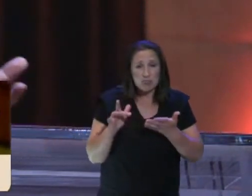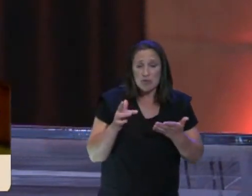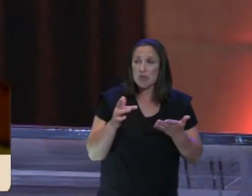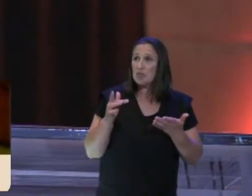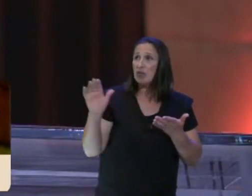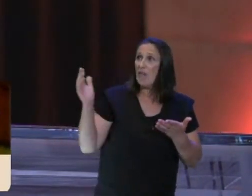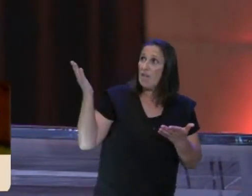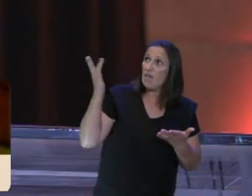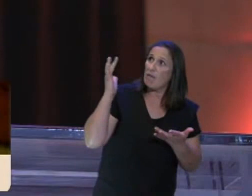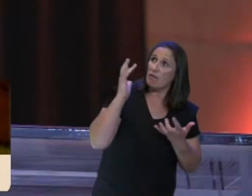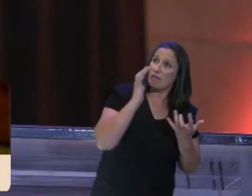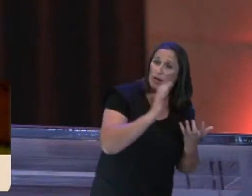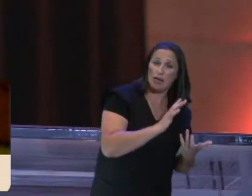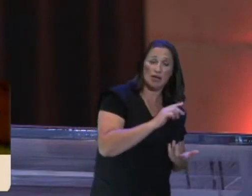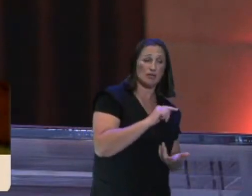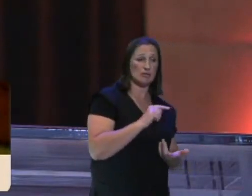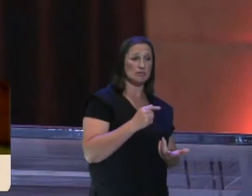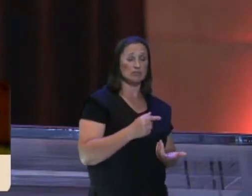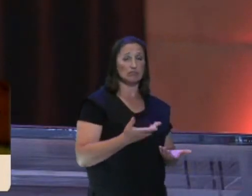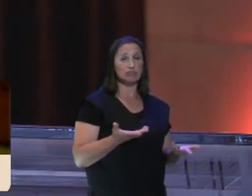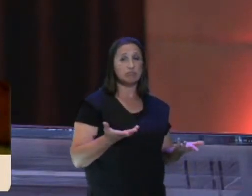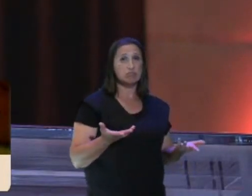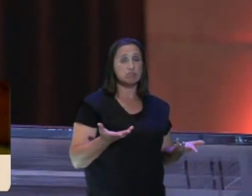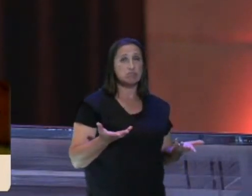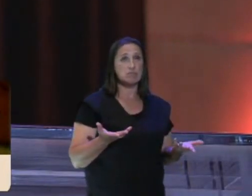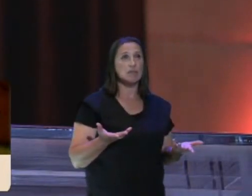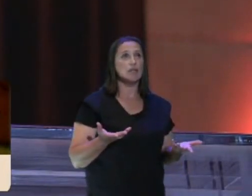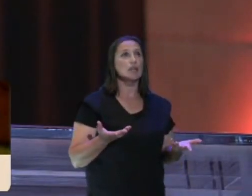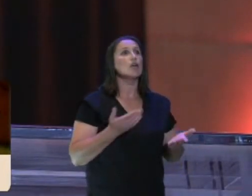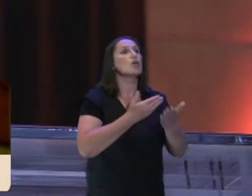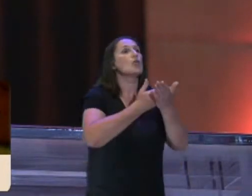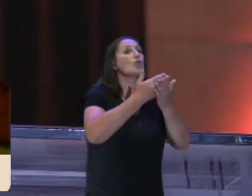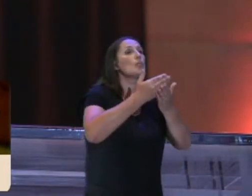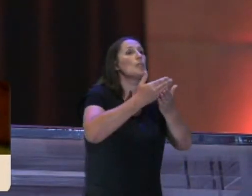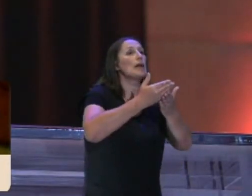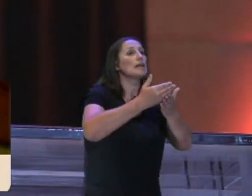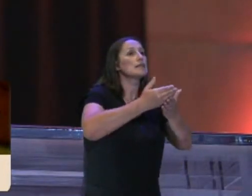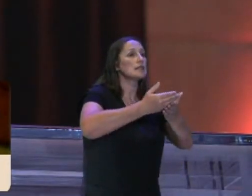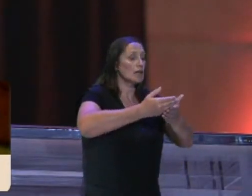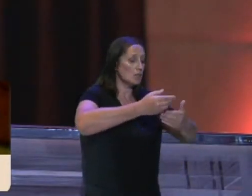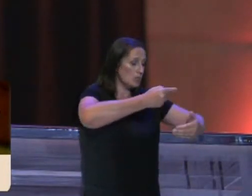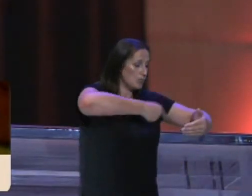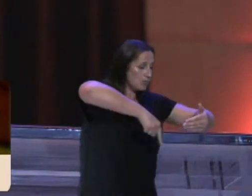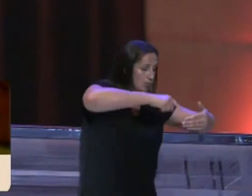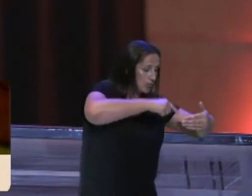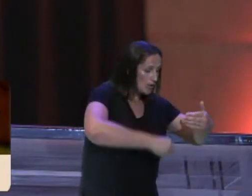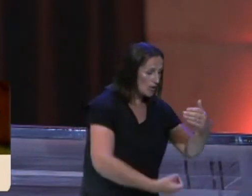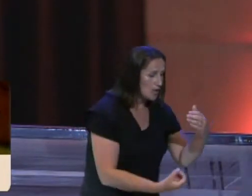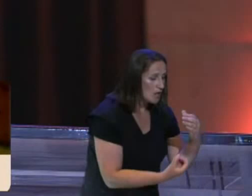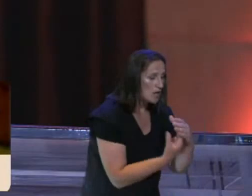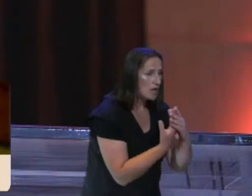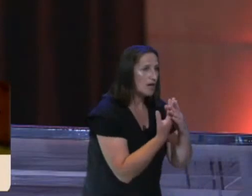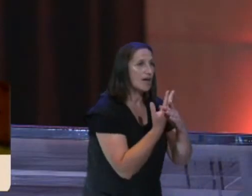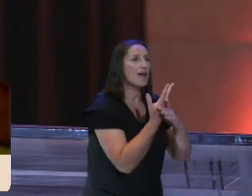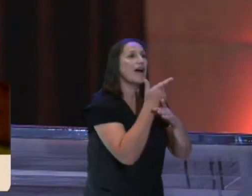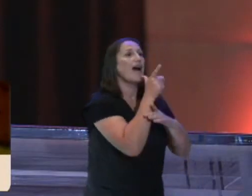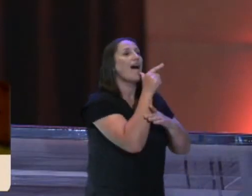cá. E aí eles cavam as cisternas, brota água naquele